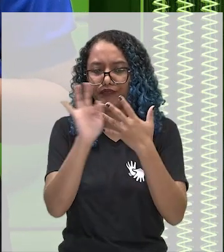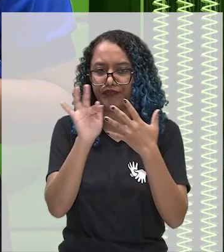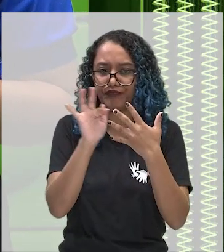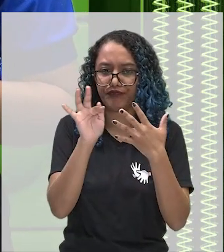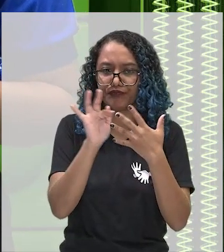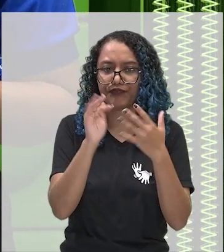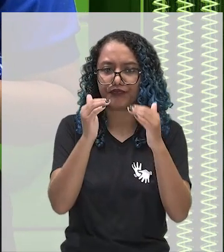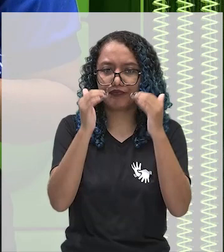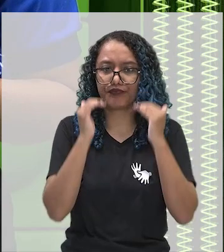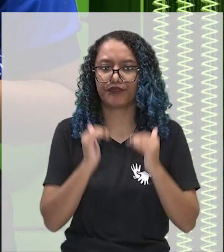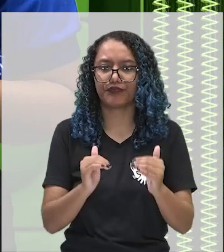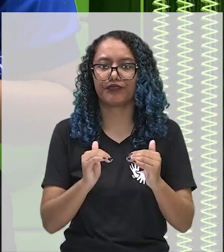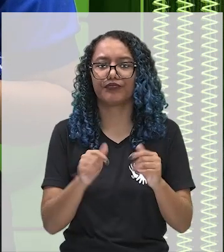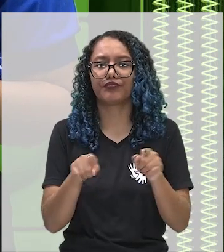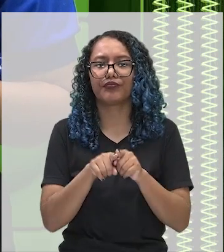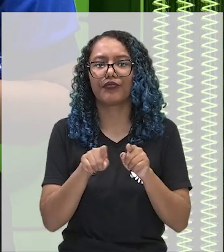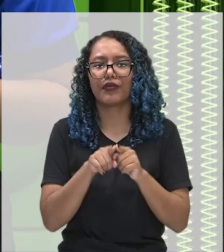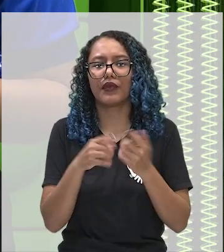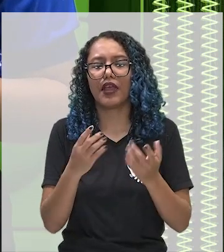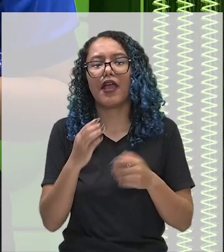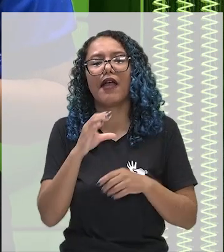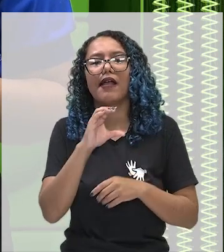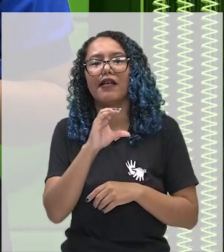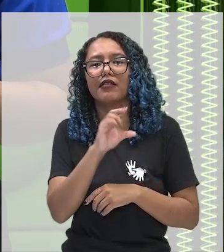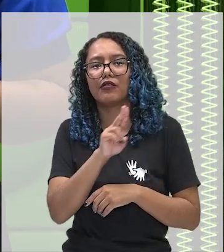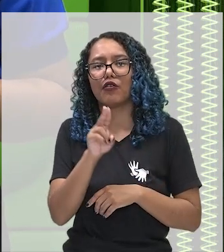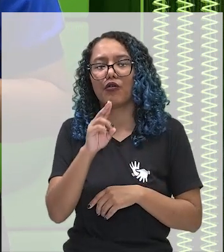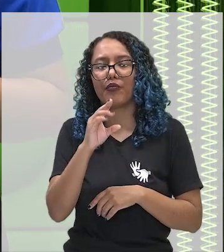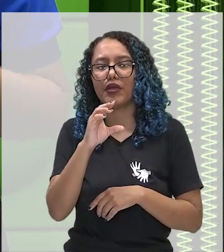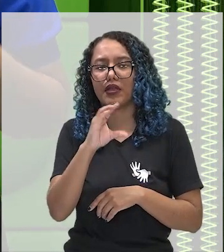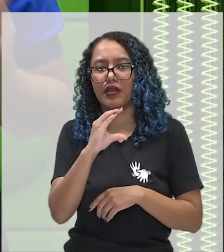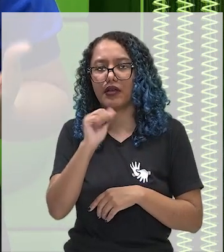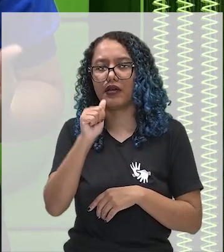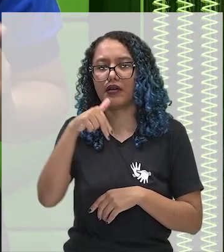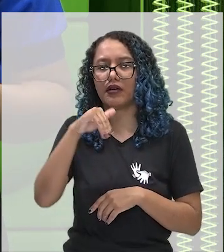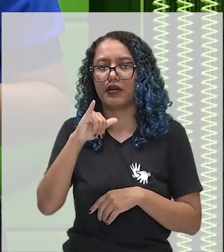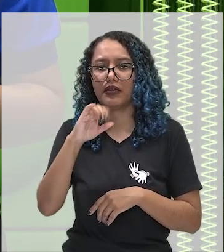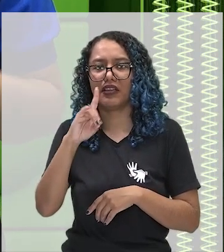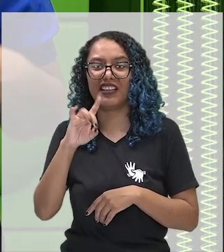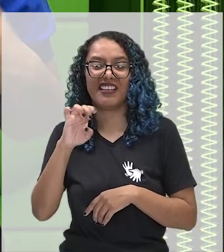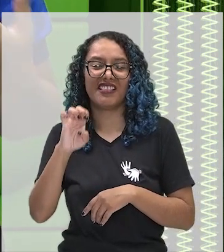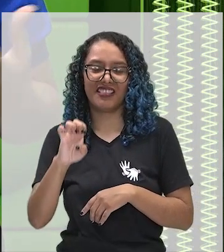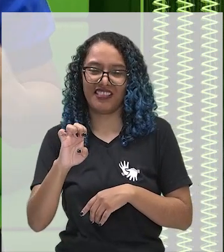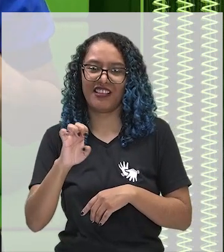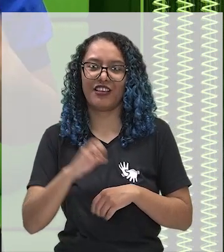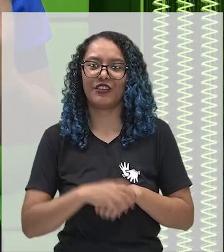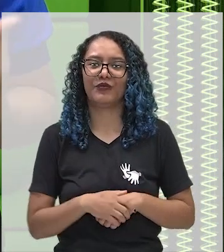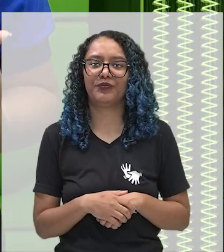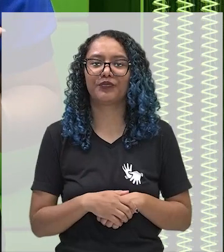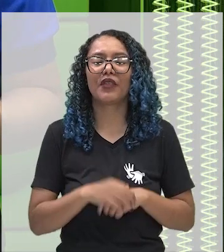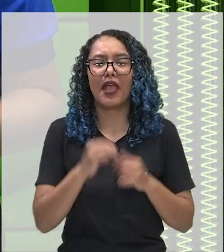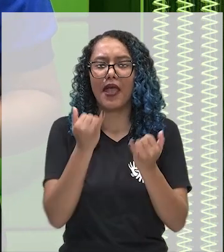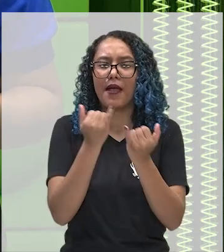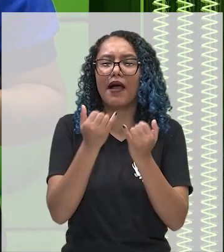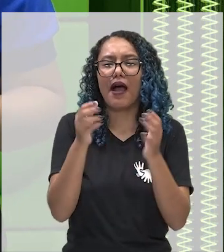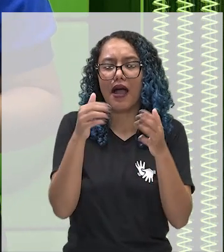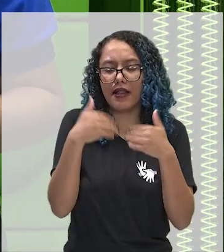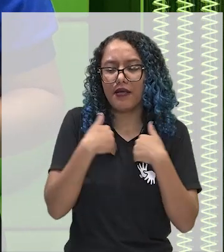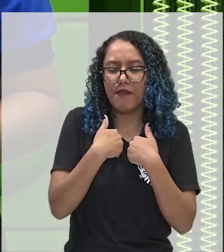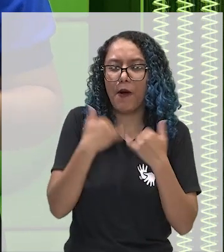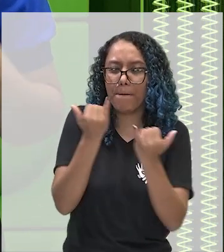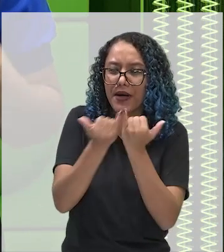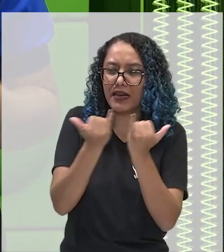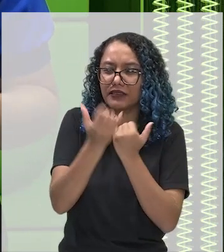dos cachorros a gente tem a família Canidae, ou é a família dos canídeos, né? Aqueles animais que se assemelham bastante